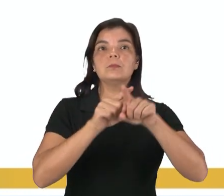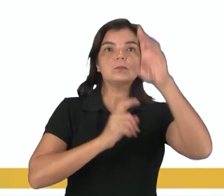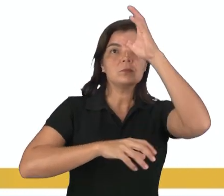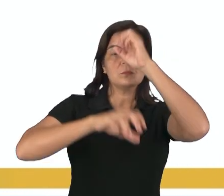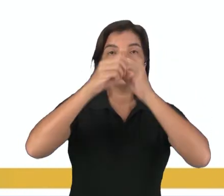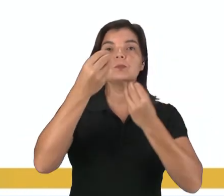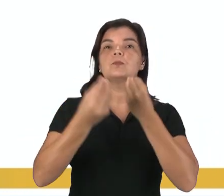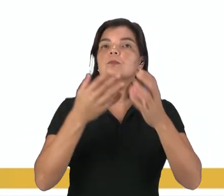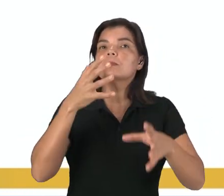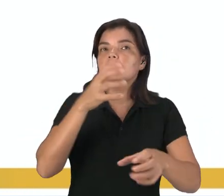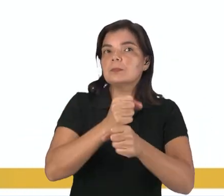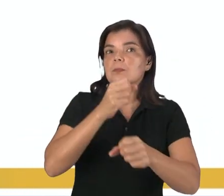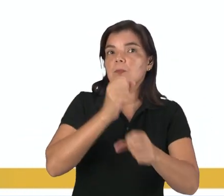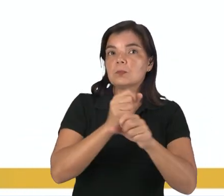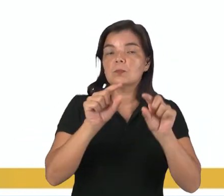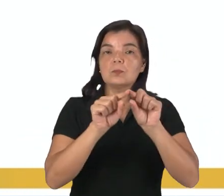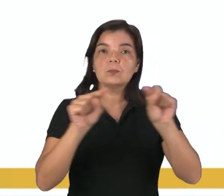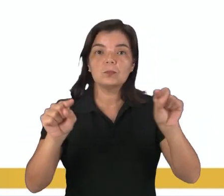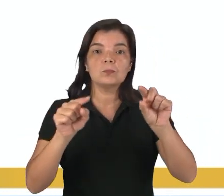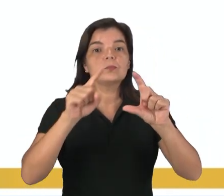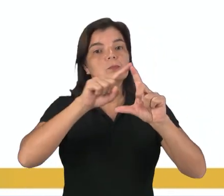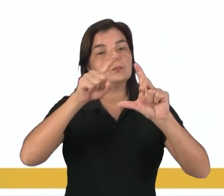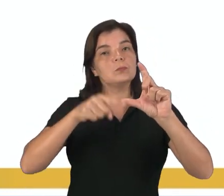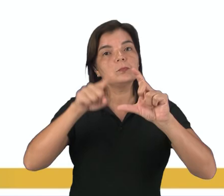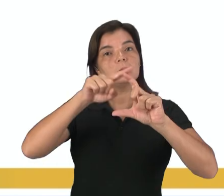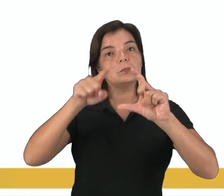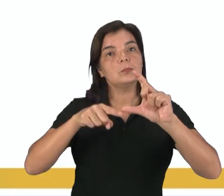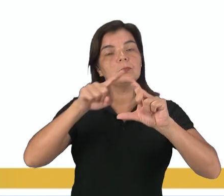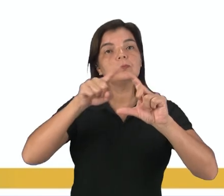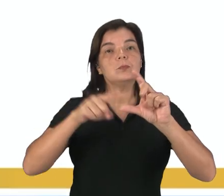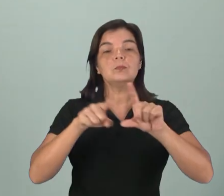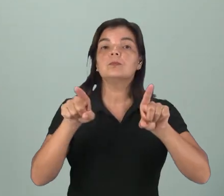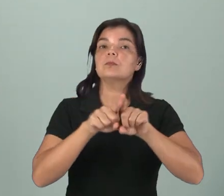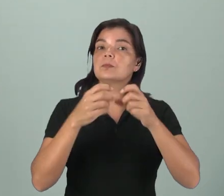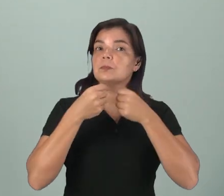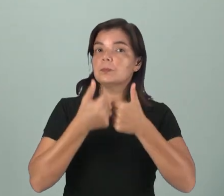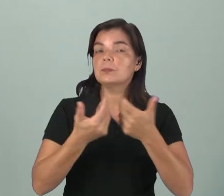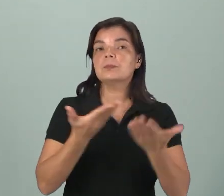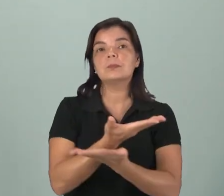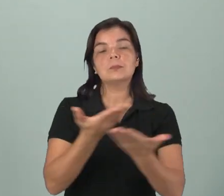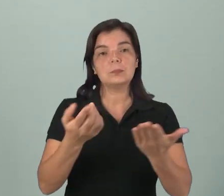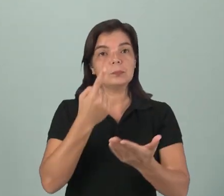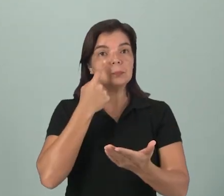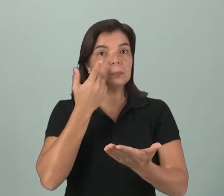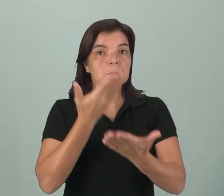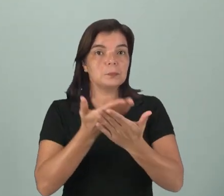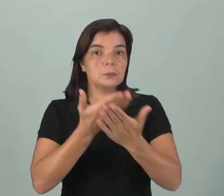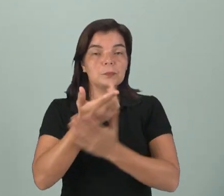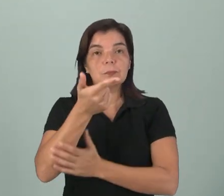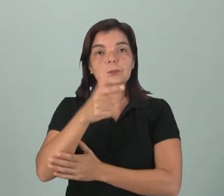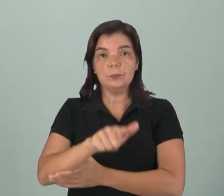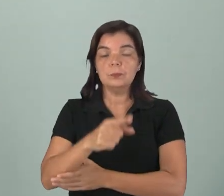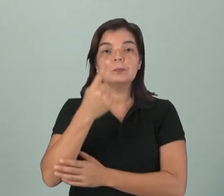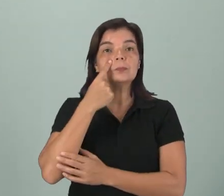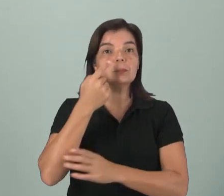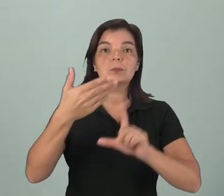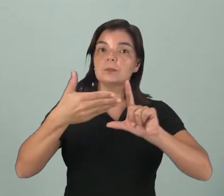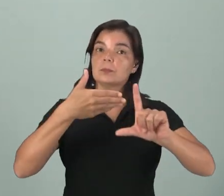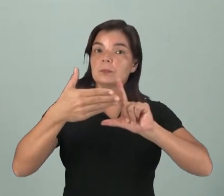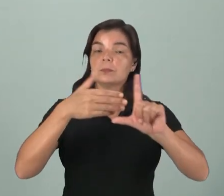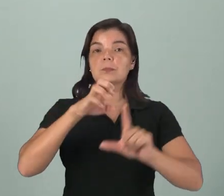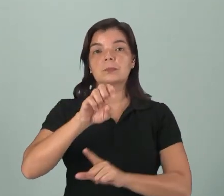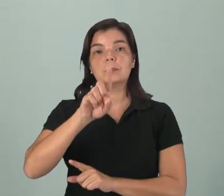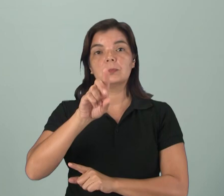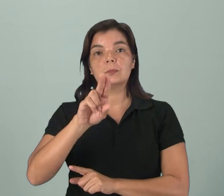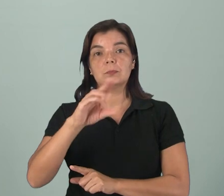também como calcular o comprimento de uma circunferência muito bem então se você quer assistir essa aula novamente Não